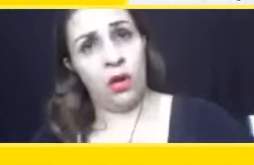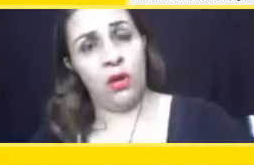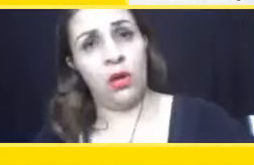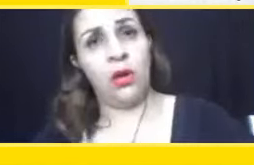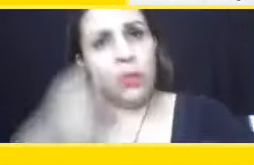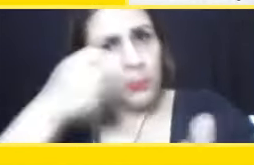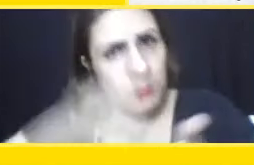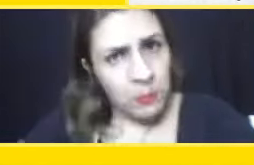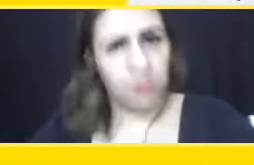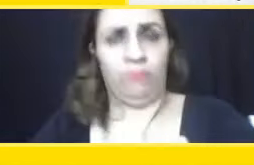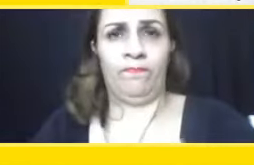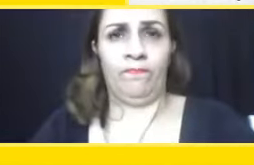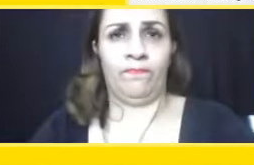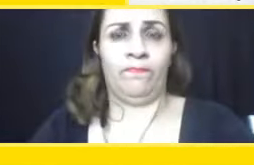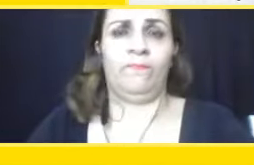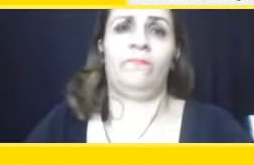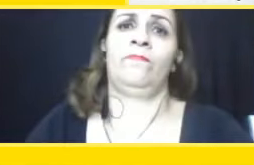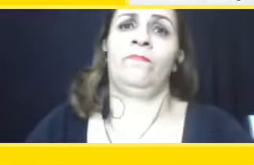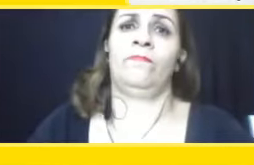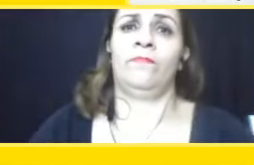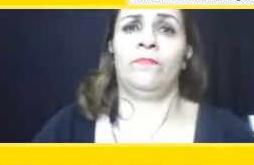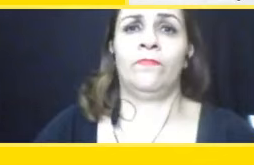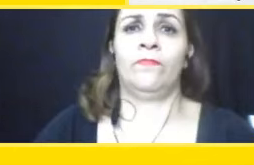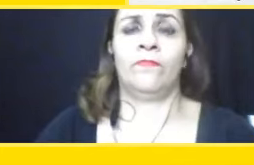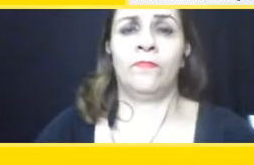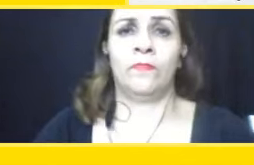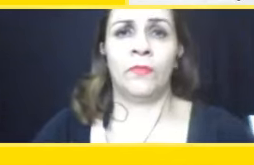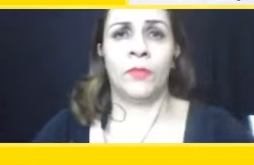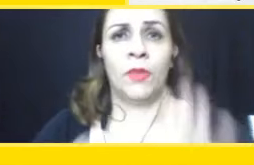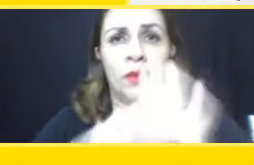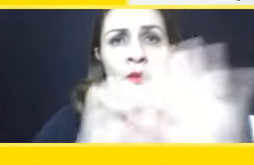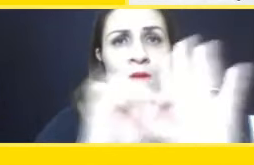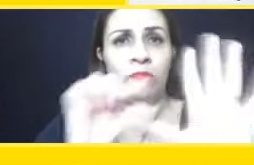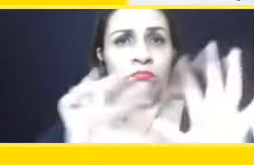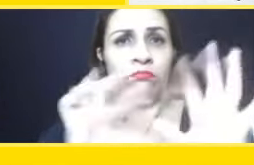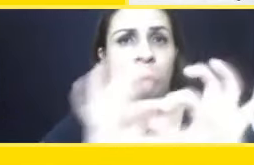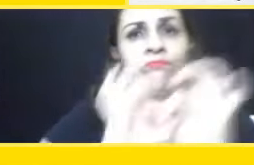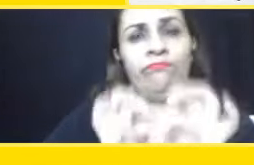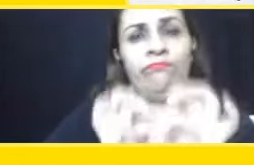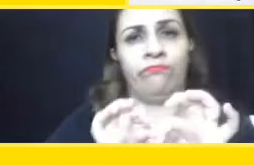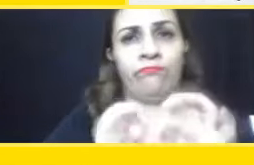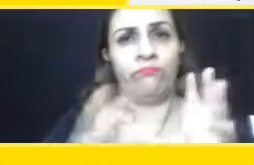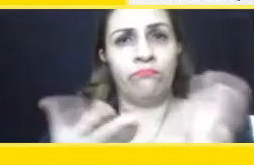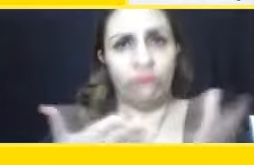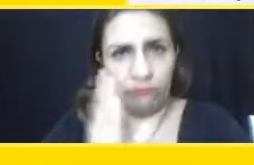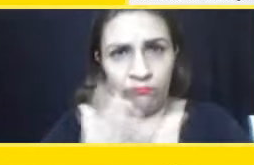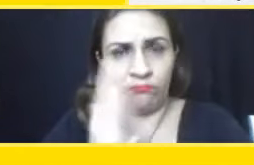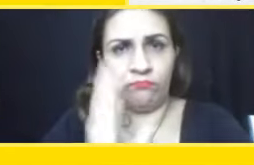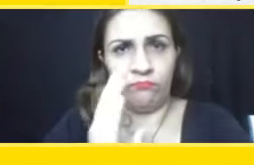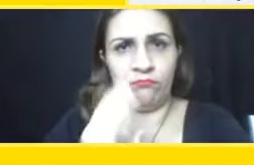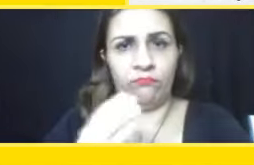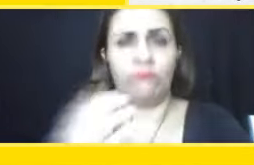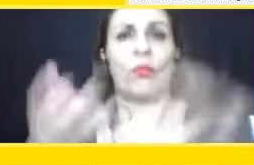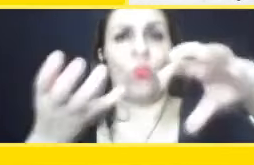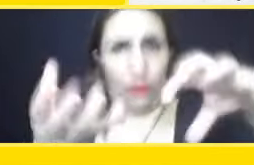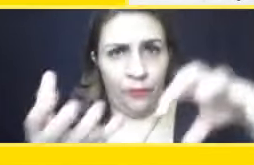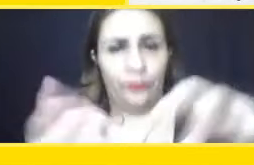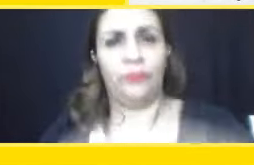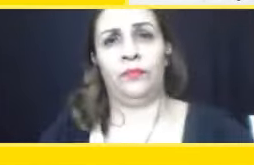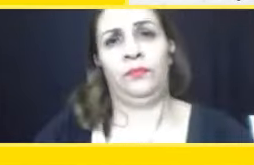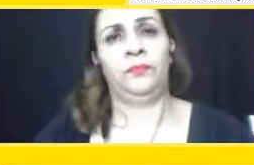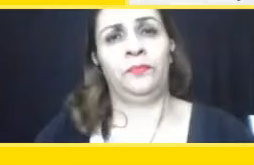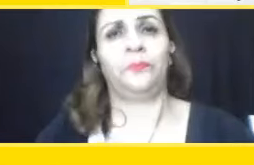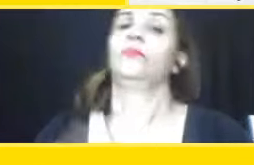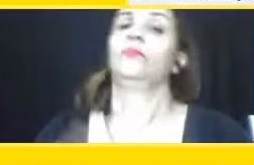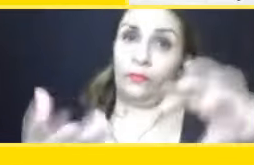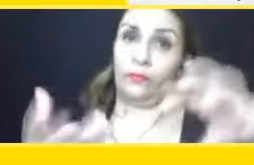imposição, certo, da Emenda Constitucional 103, que foi aprovada pelo Congresso Nacional. Tá? O Congresso Nacional